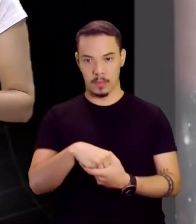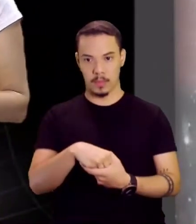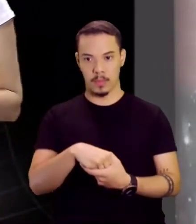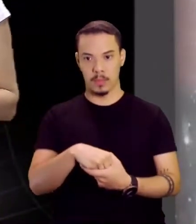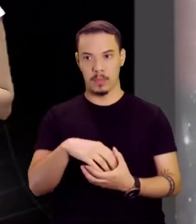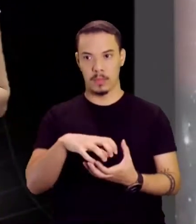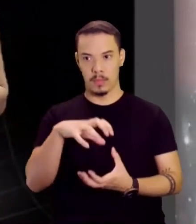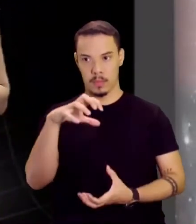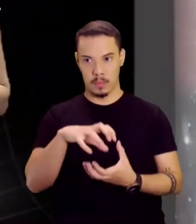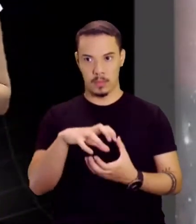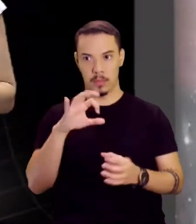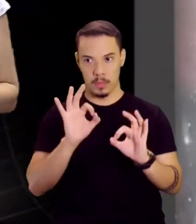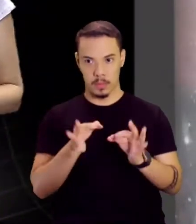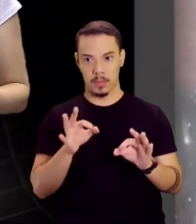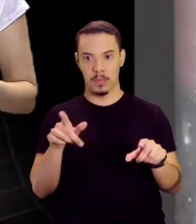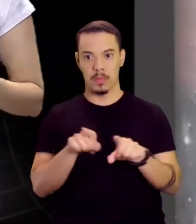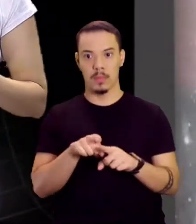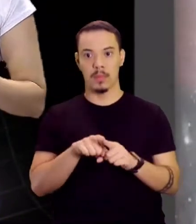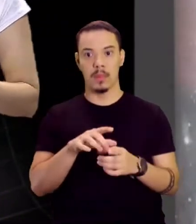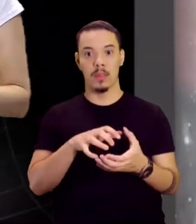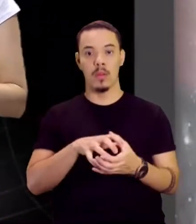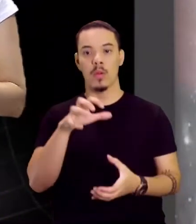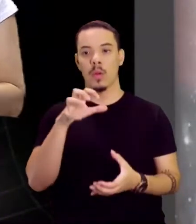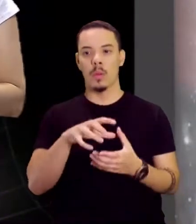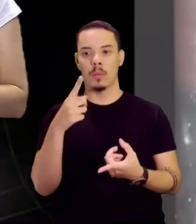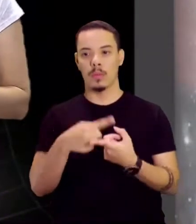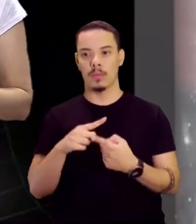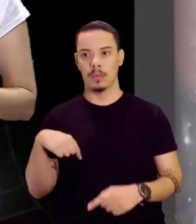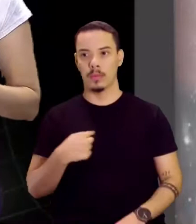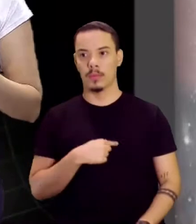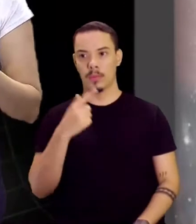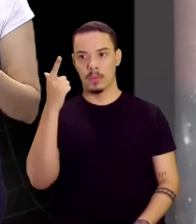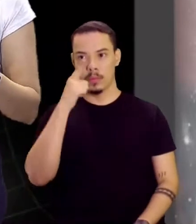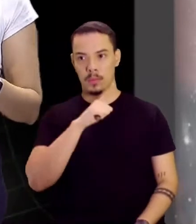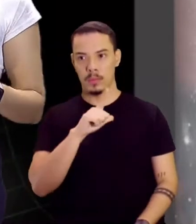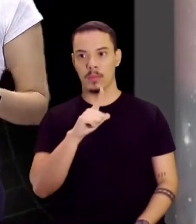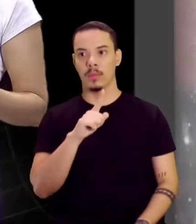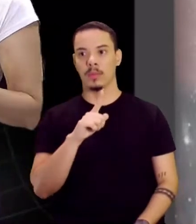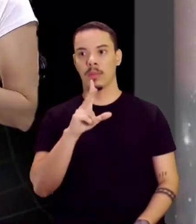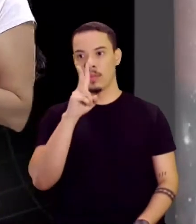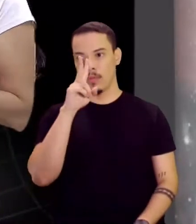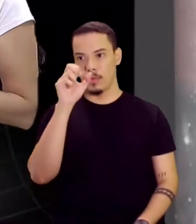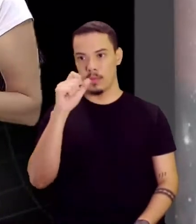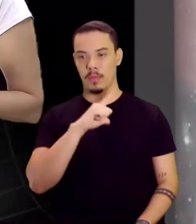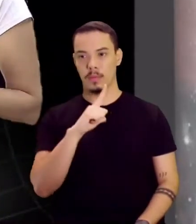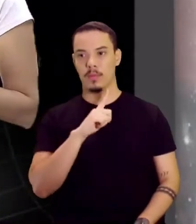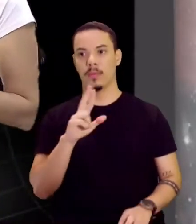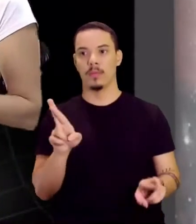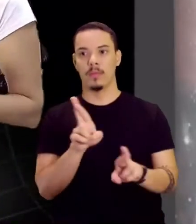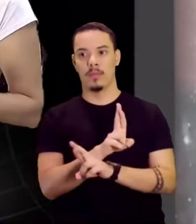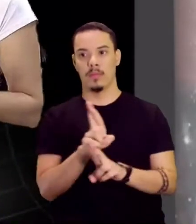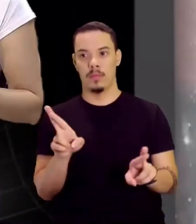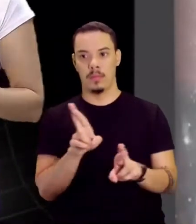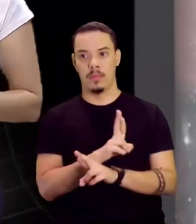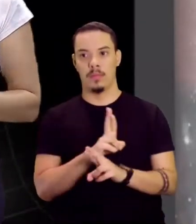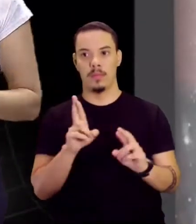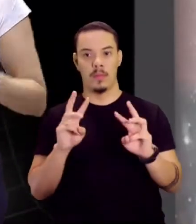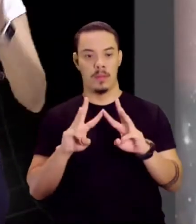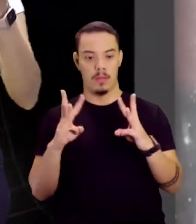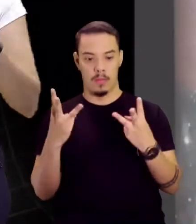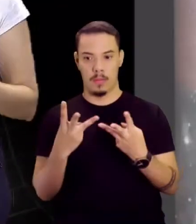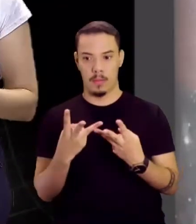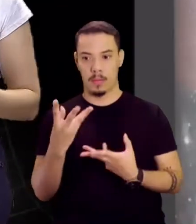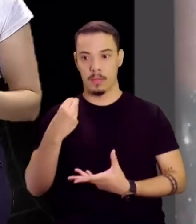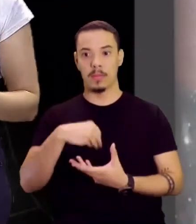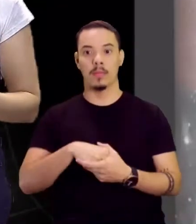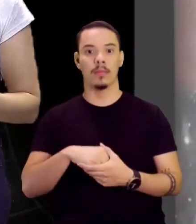os corpos. E esses corpos, por serem atraídos por essa força gravitacional, que nós vamos ver que está relacionada à massa desses corpos,